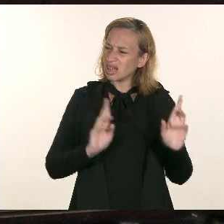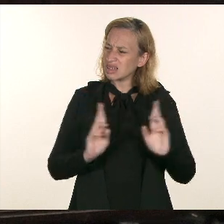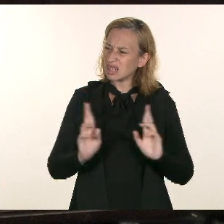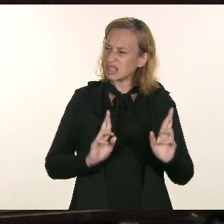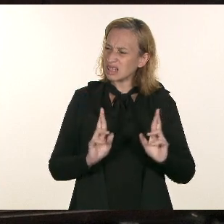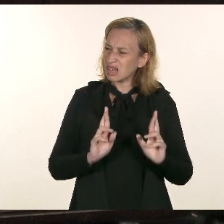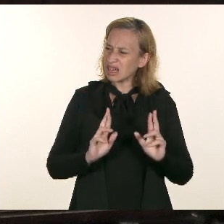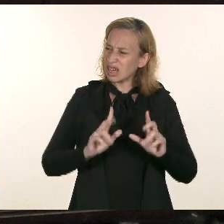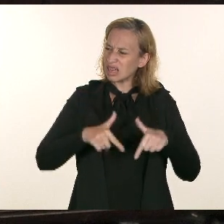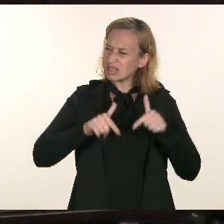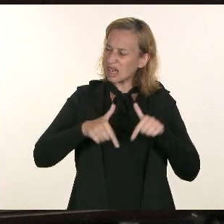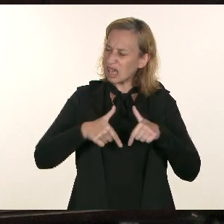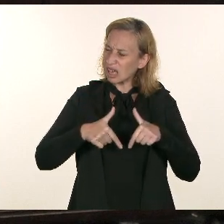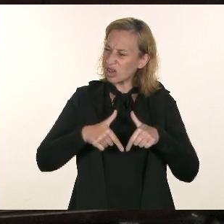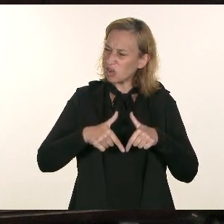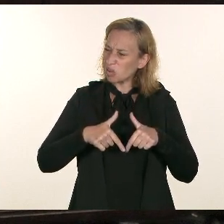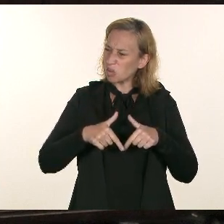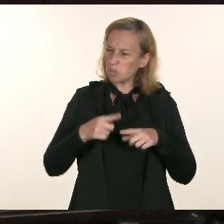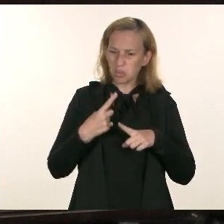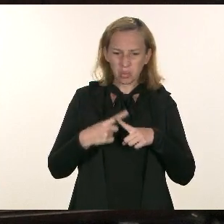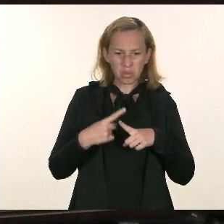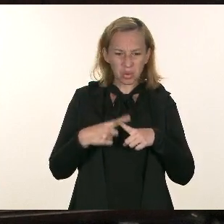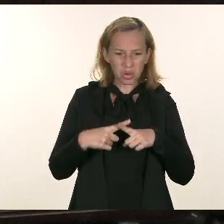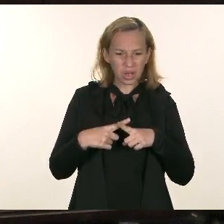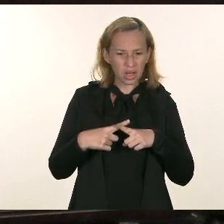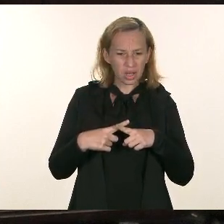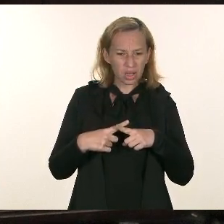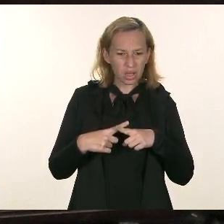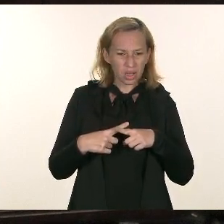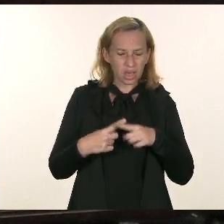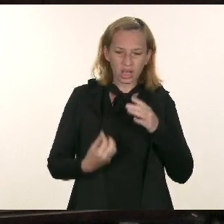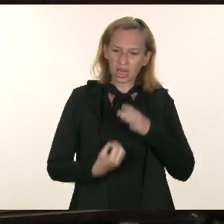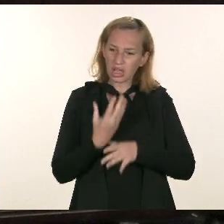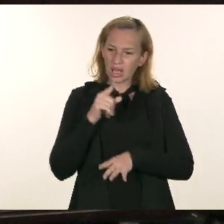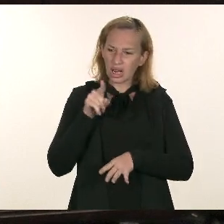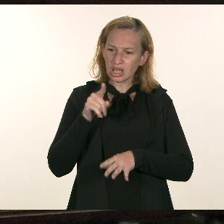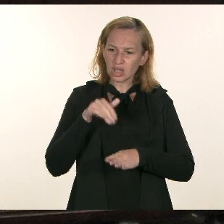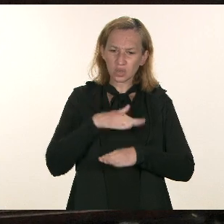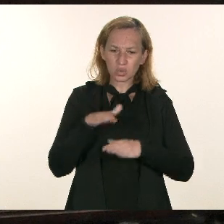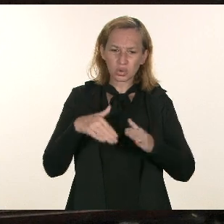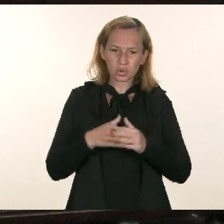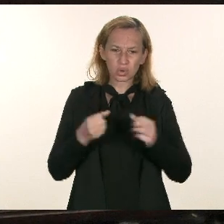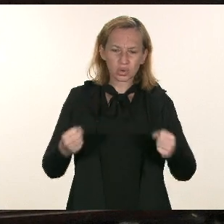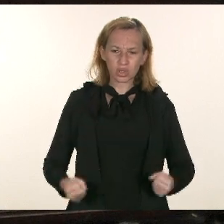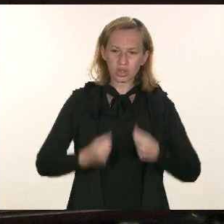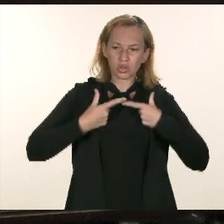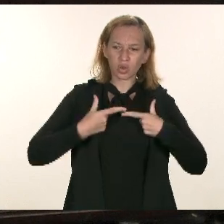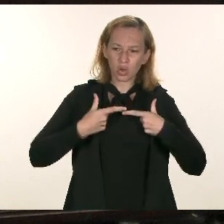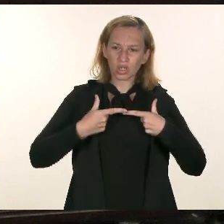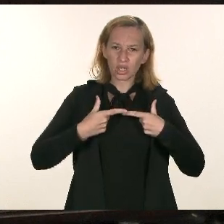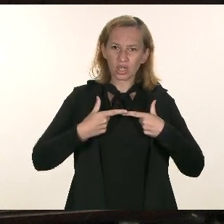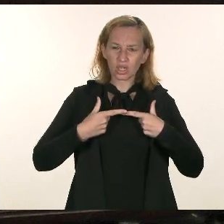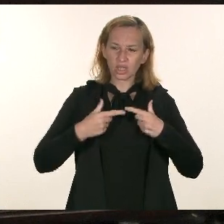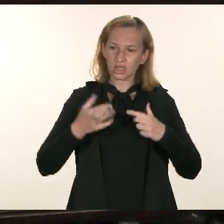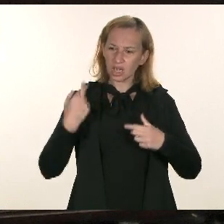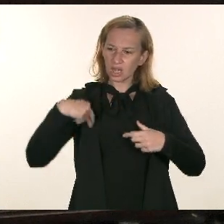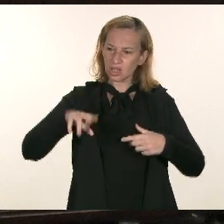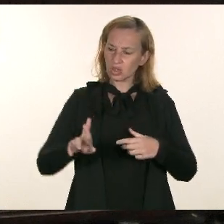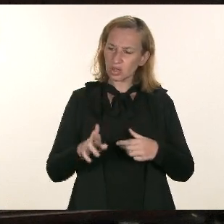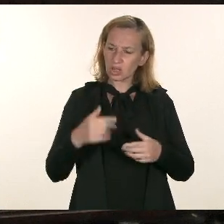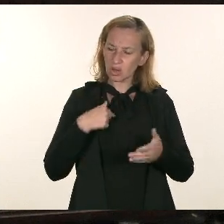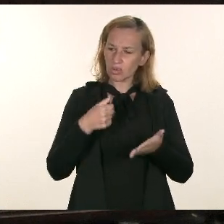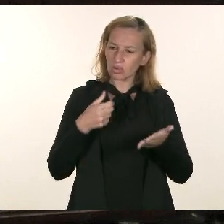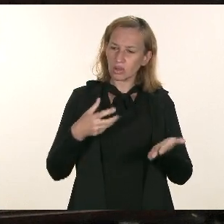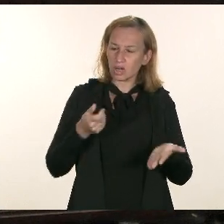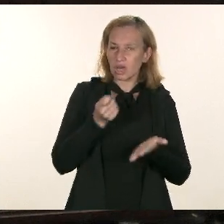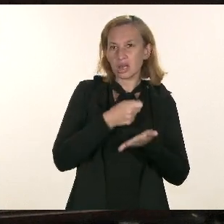Israel, porque promovem ali toda sorte de intolerância religiosa. Acabei de assinar